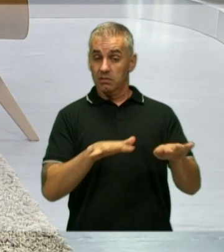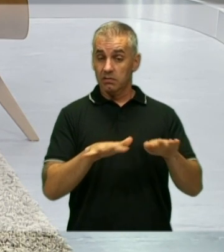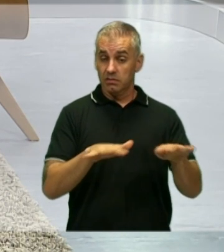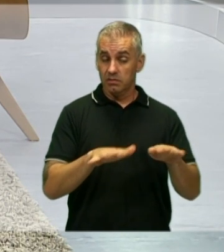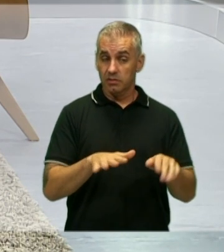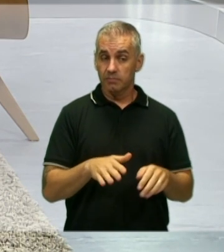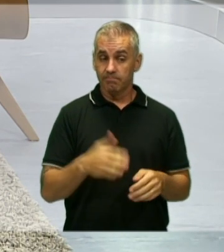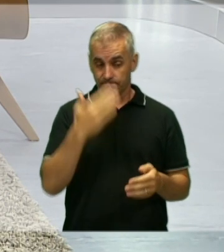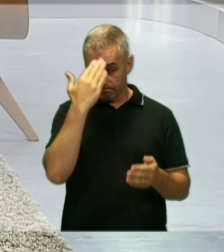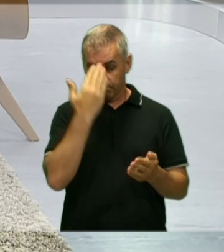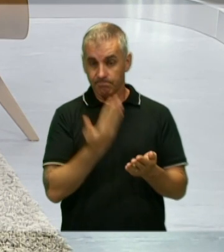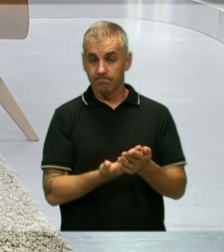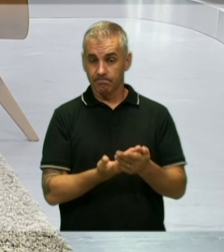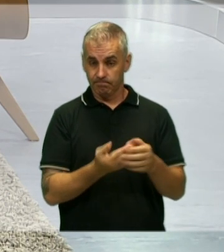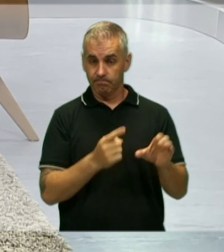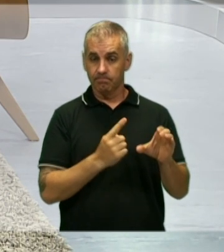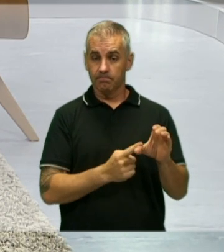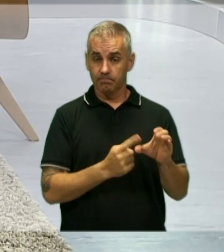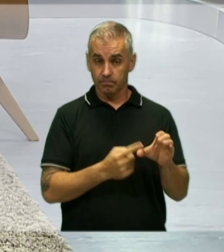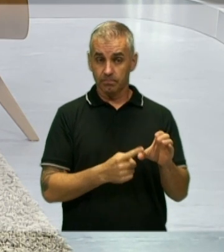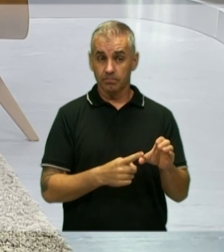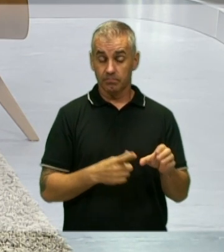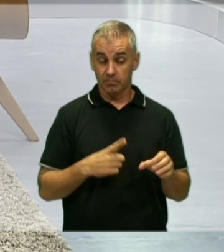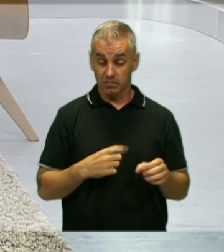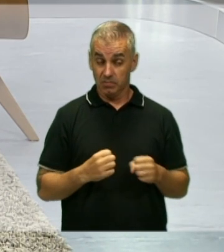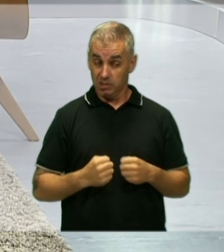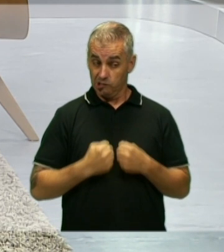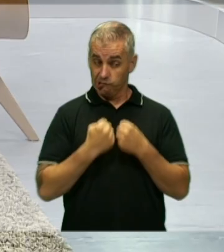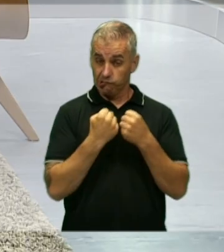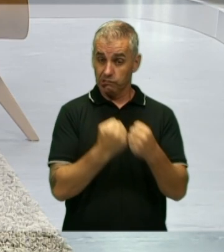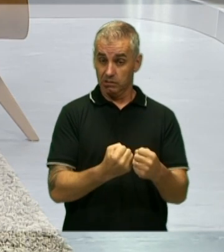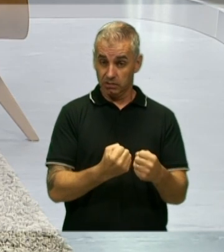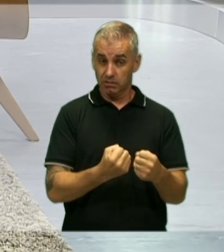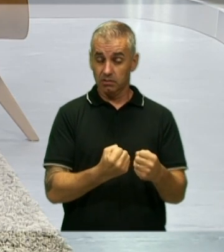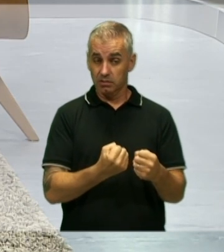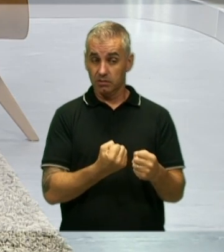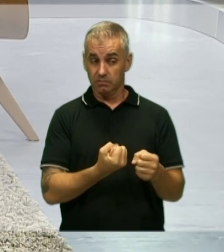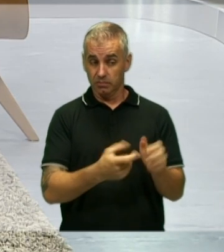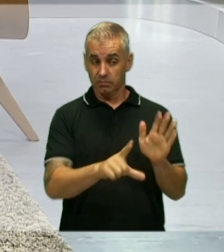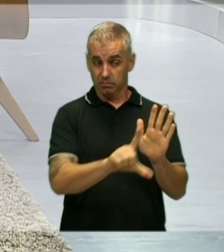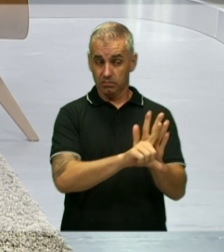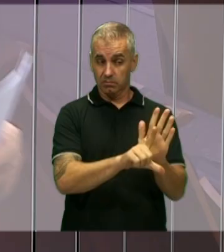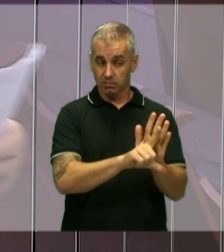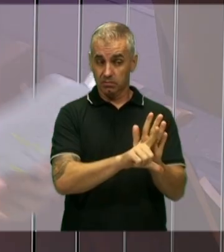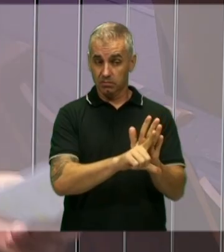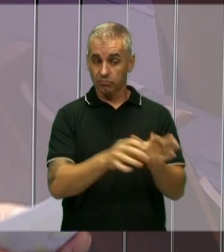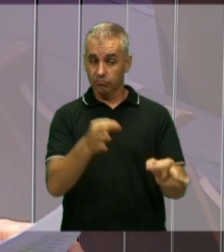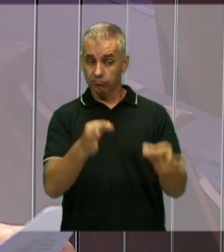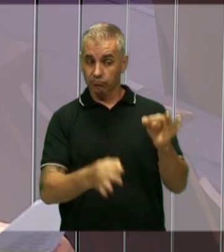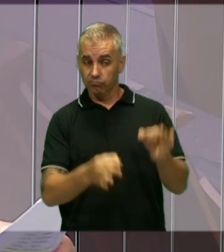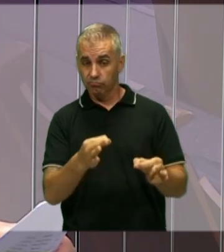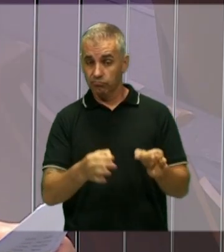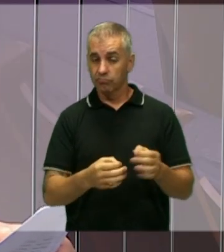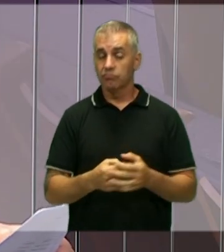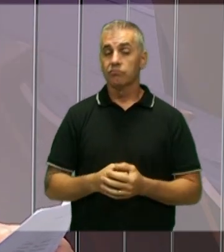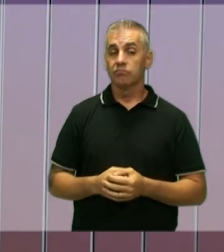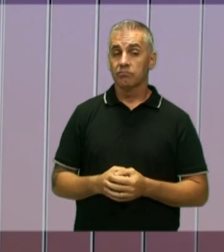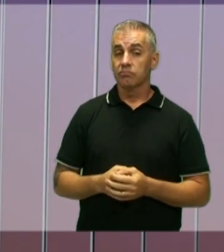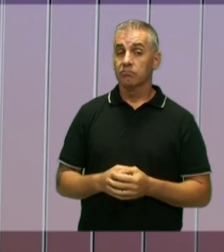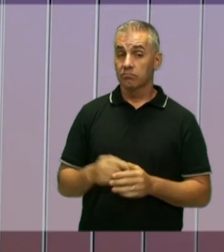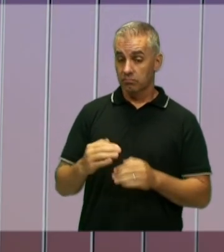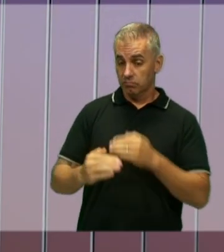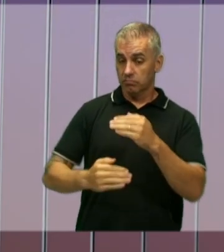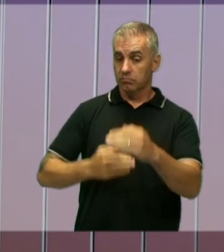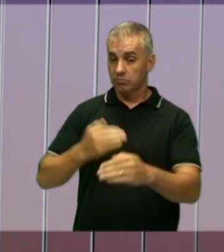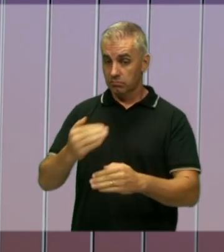que o município vai ter que ser mais incisivo em uma forma de penalizar ou entrar com uma ação judicial? Qual seria o próximo passo? O próximo passo é